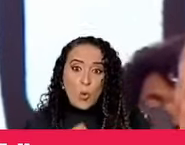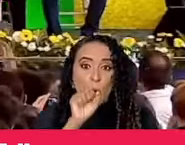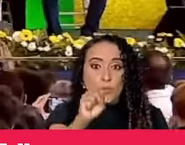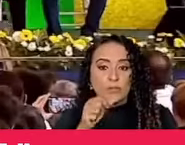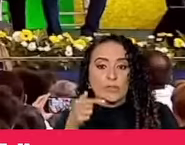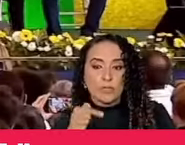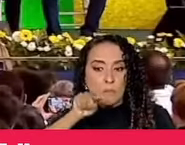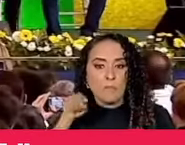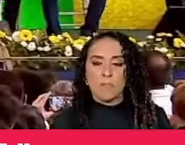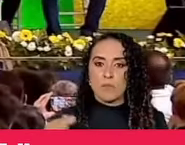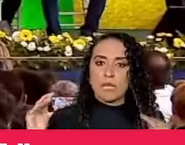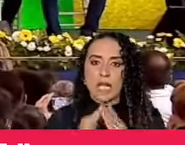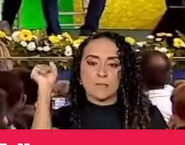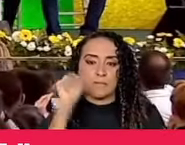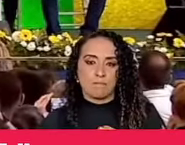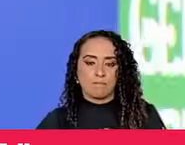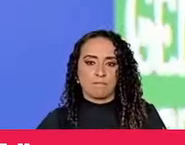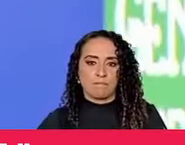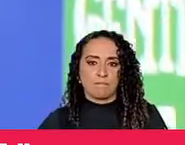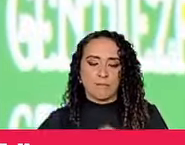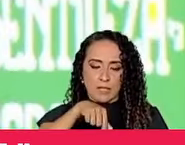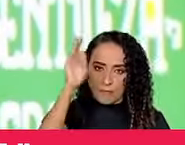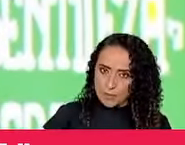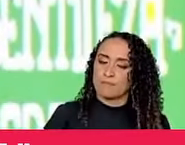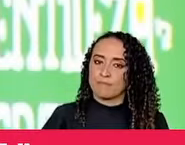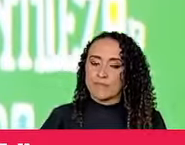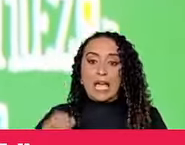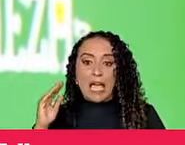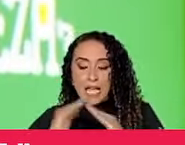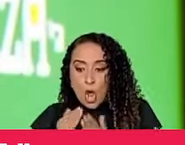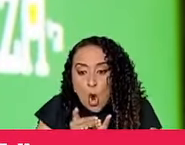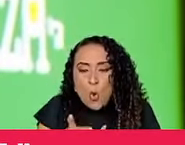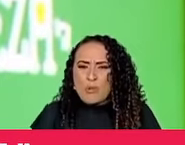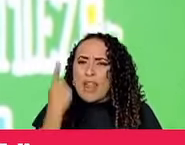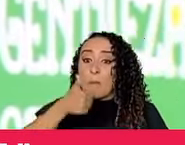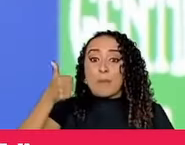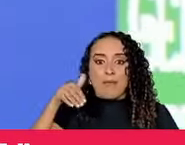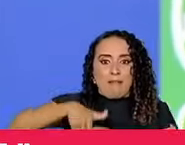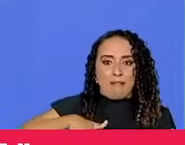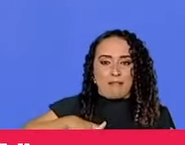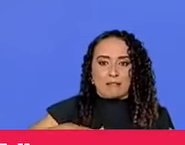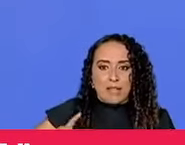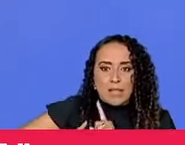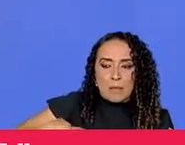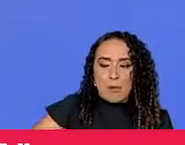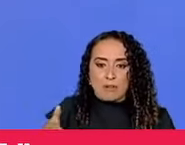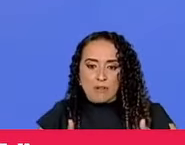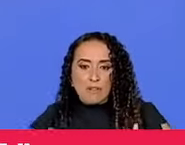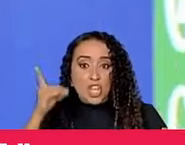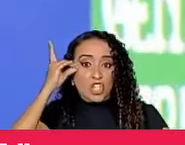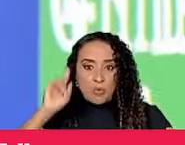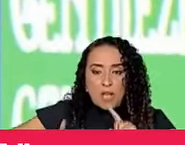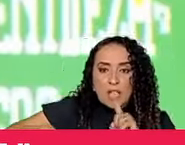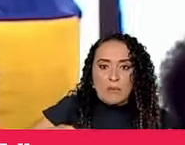87 mil casas paralisadas nesse país, casas que começaram ainda no meu primeiro mandato, depois no mandato da Dilma, e